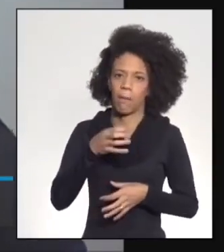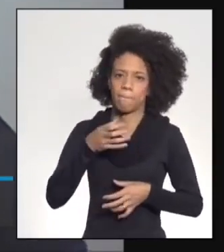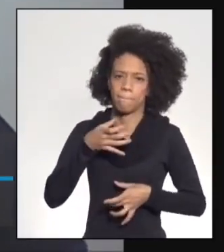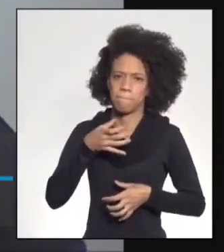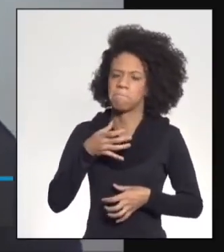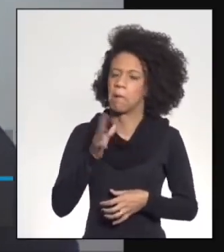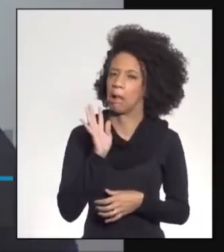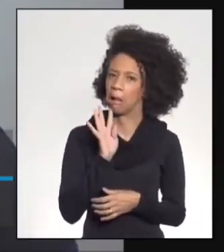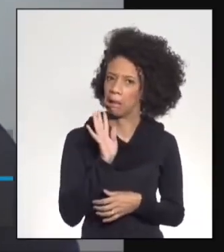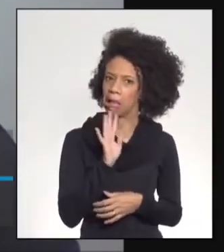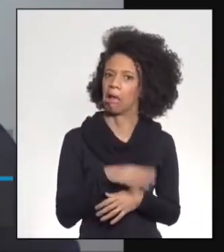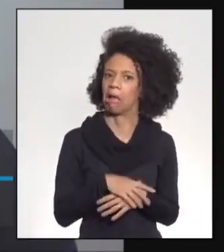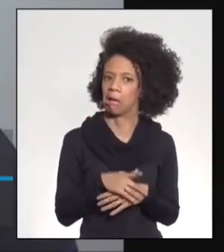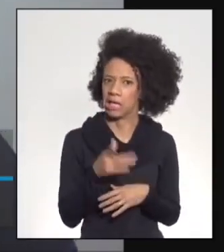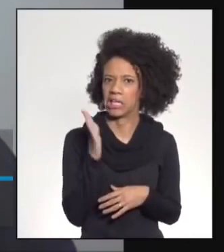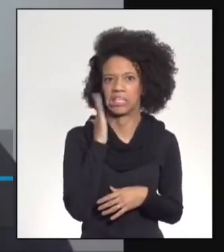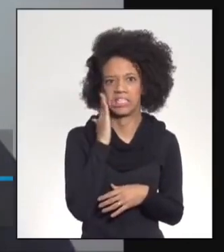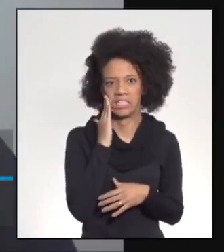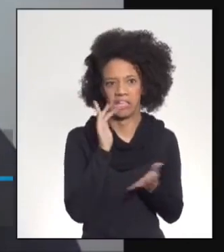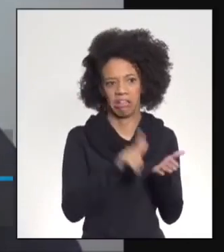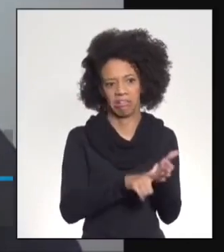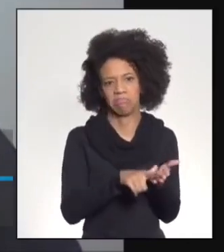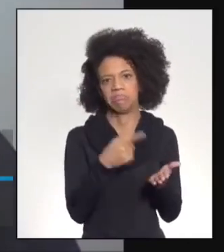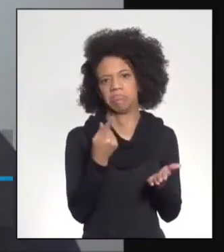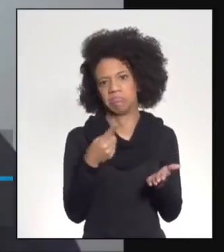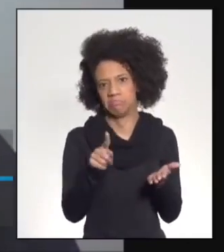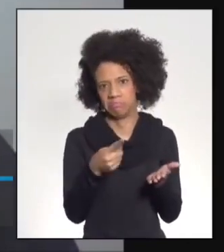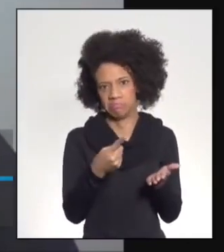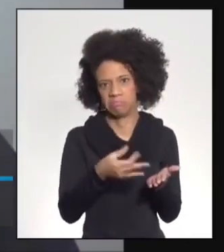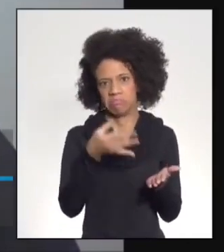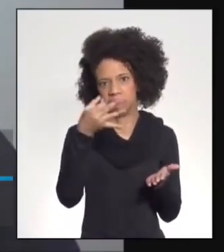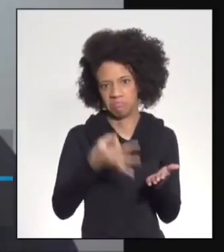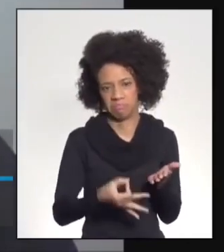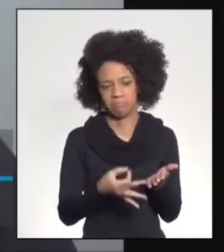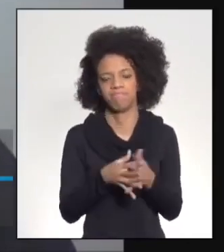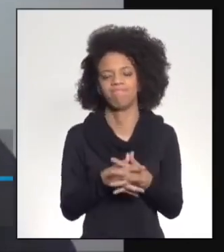né? Esse daí tem que saber partitura mesmo, né, Fê?